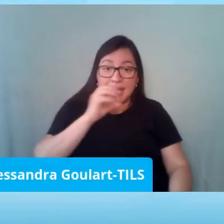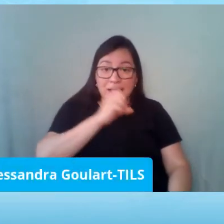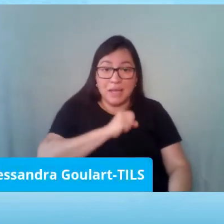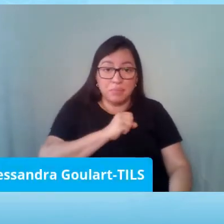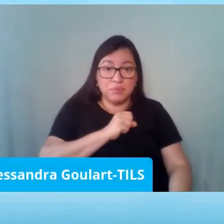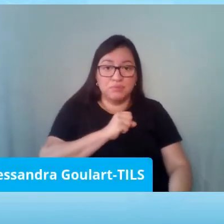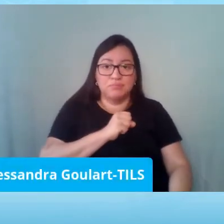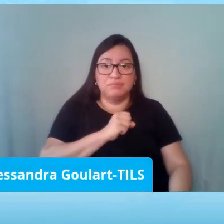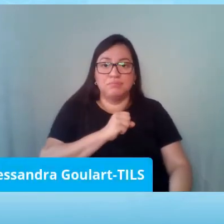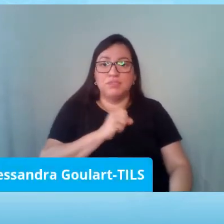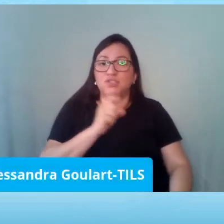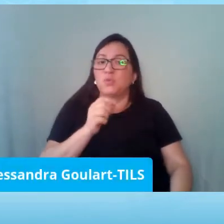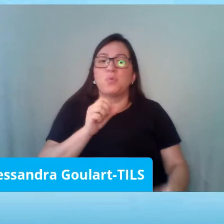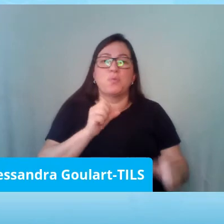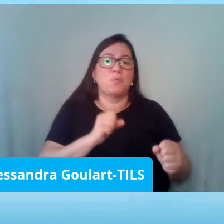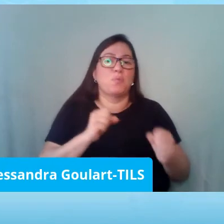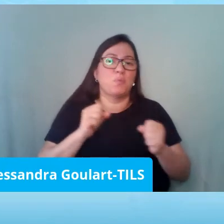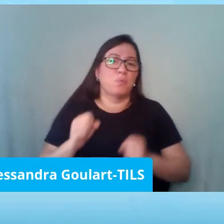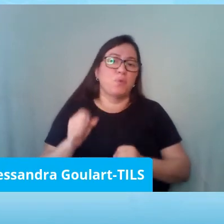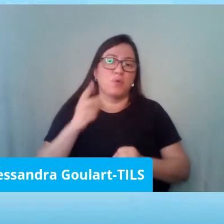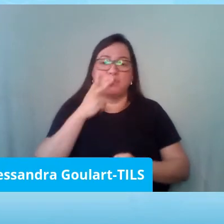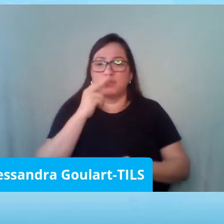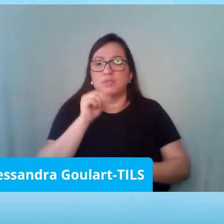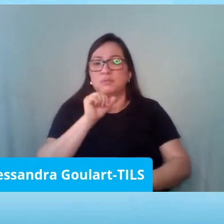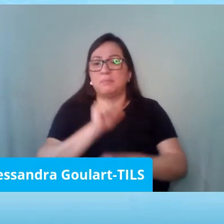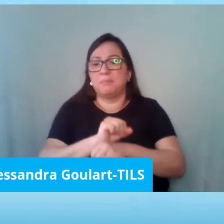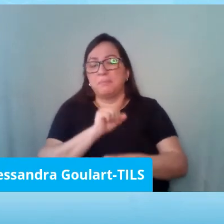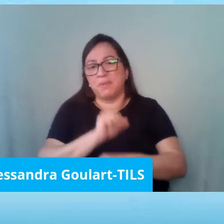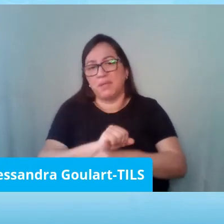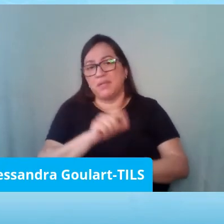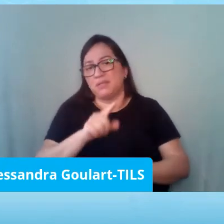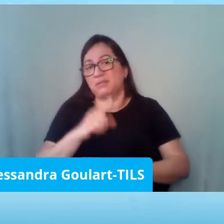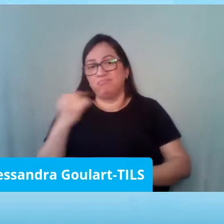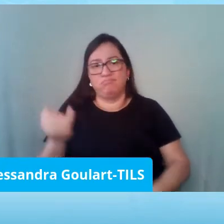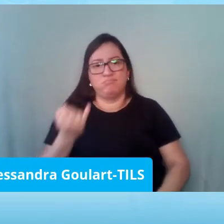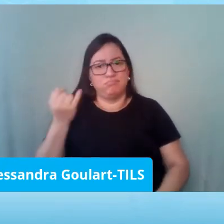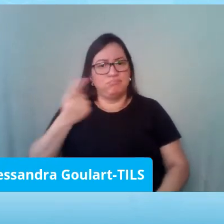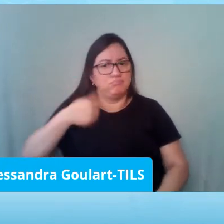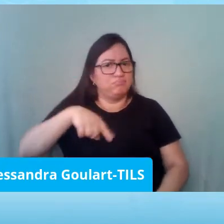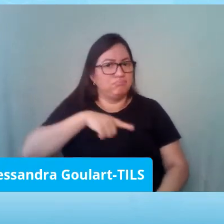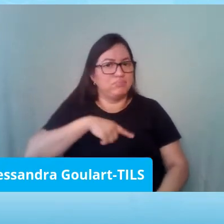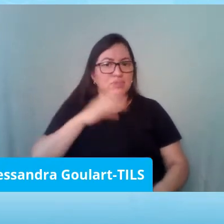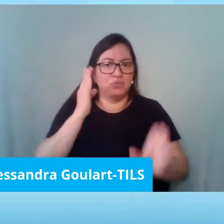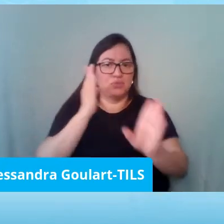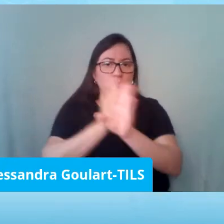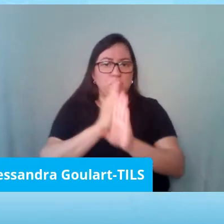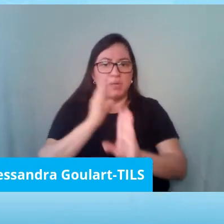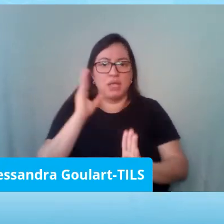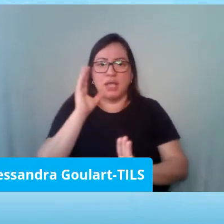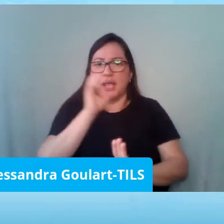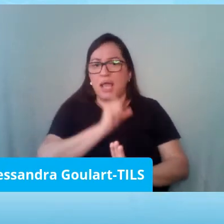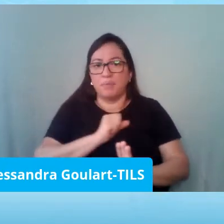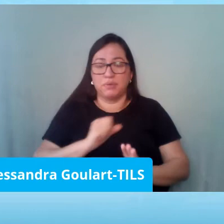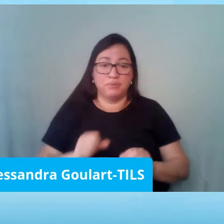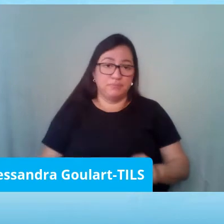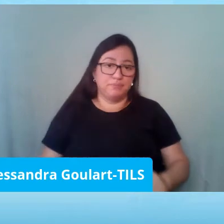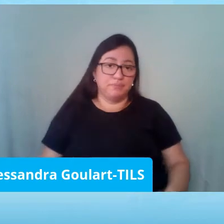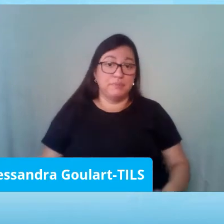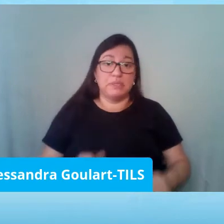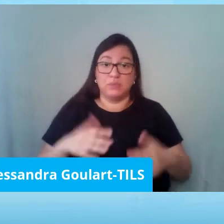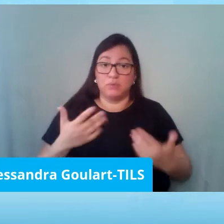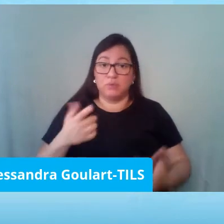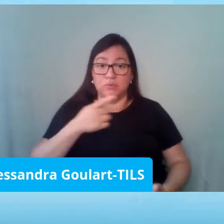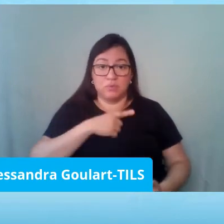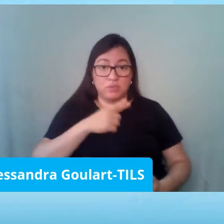ficar esperando quando a gente está falando de gestante, tá? Isso é muito importante. E quando a gente tem, gente, uma gestação